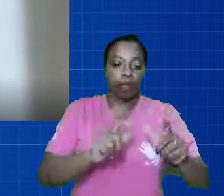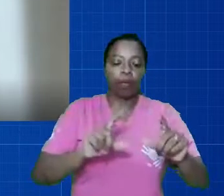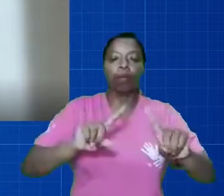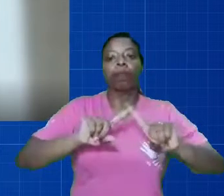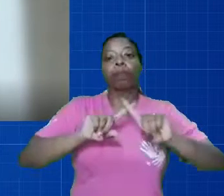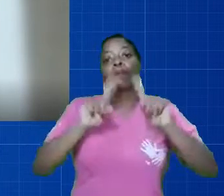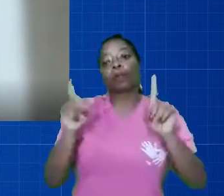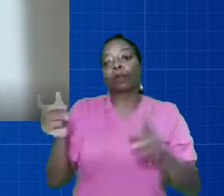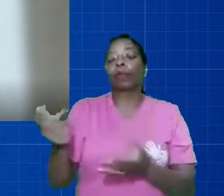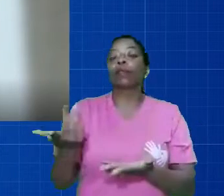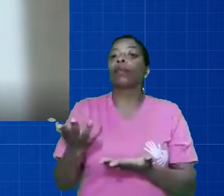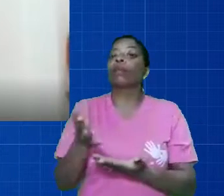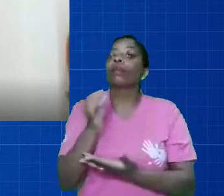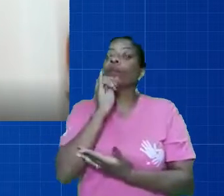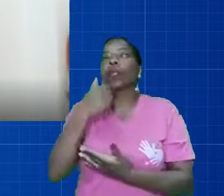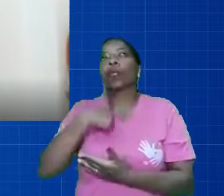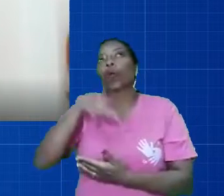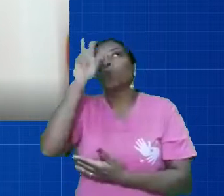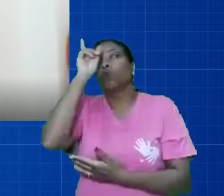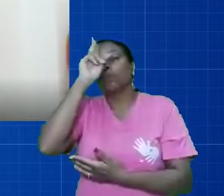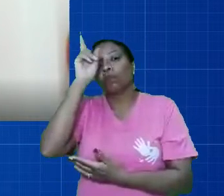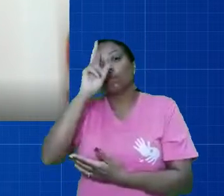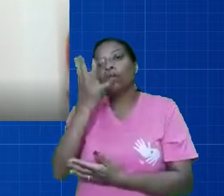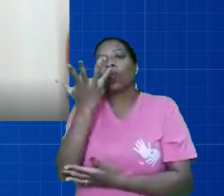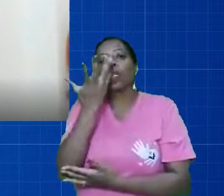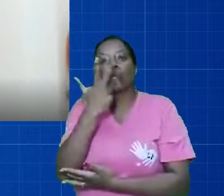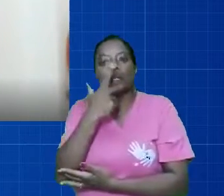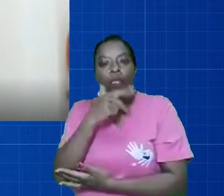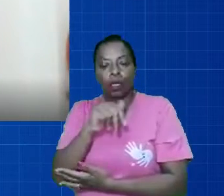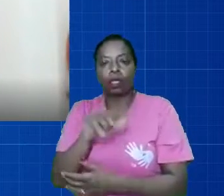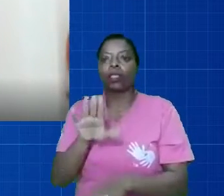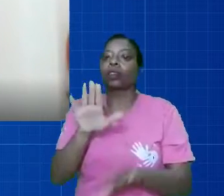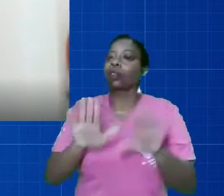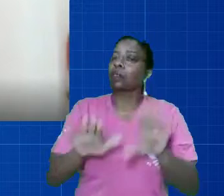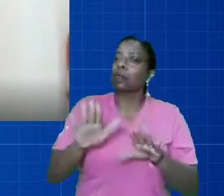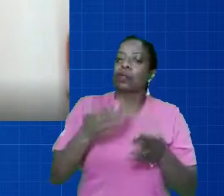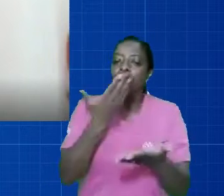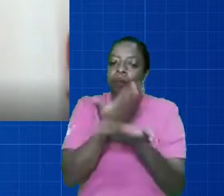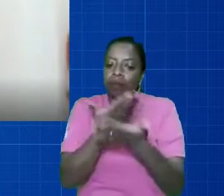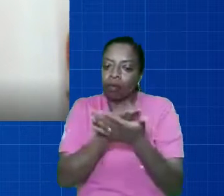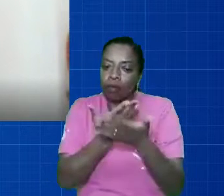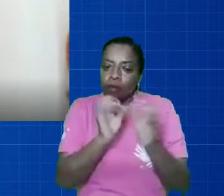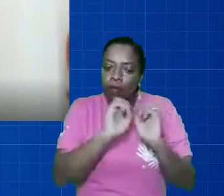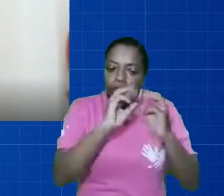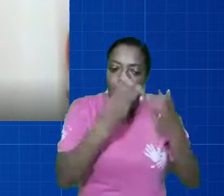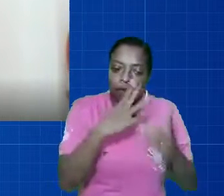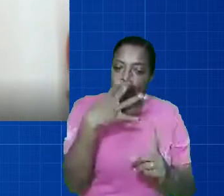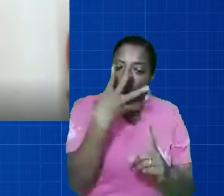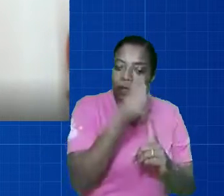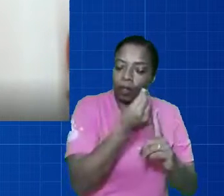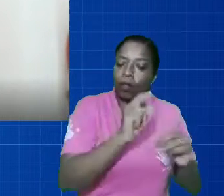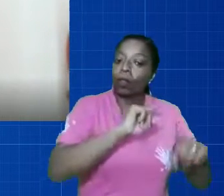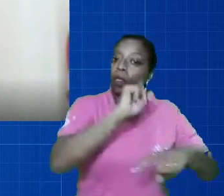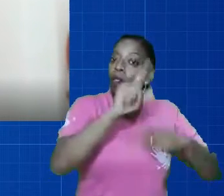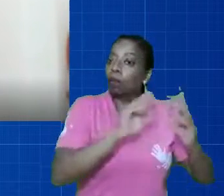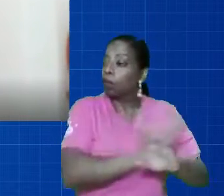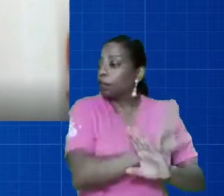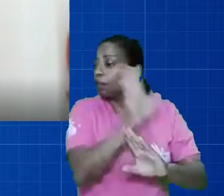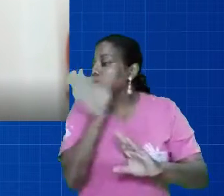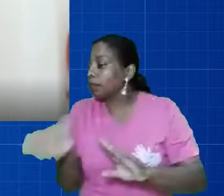E era, sim, um ganho muito grande, né, nessa formação da criança, tanto na aprendizagem de ciência